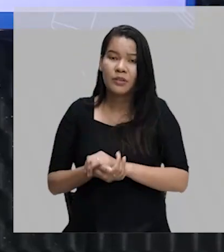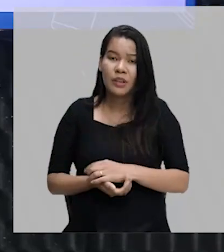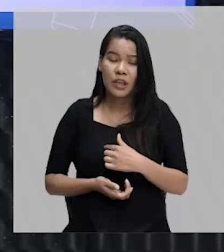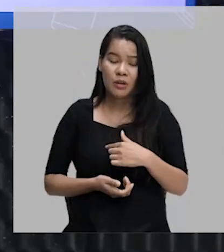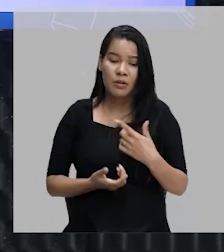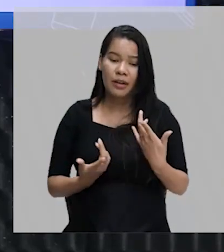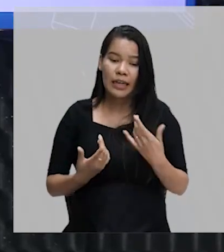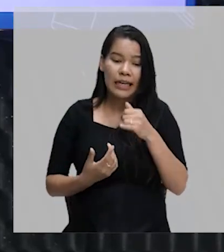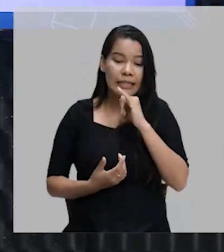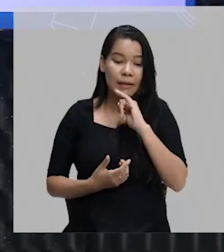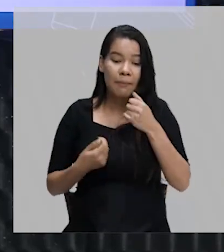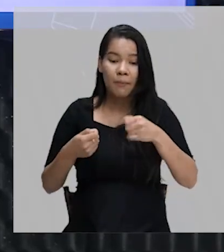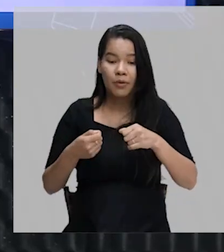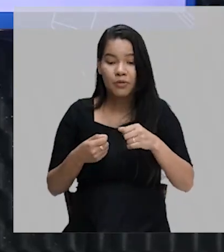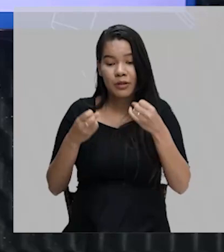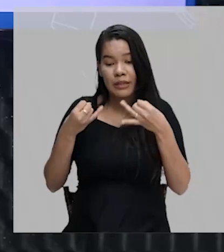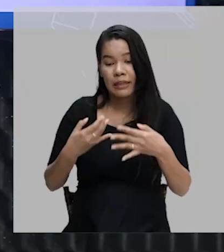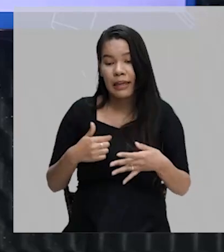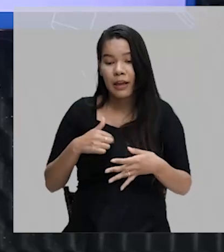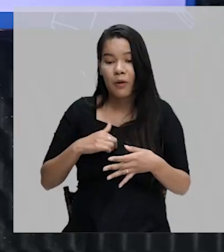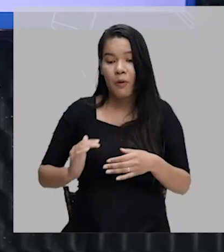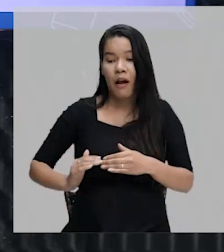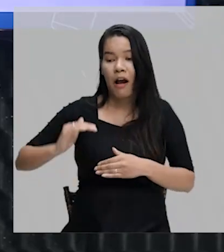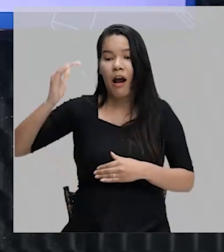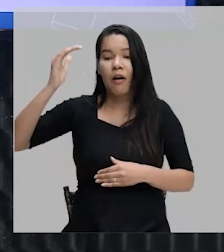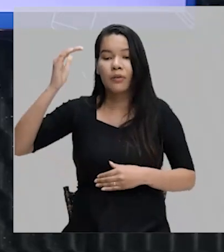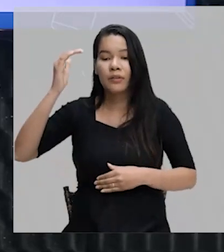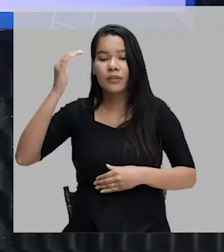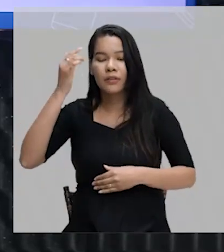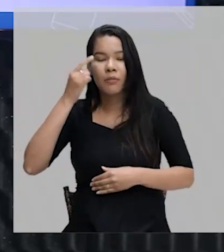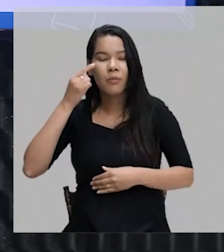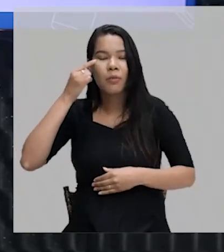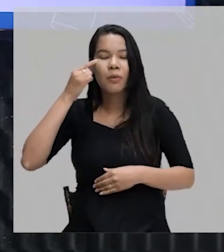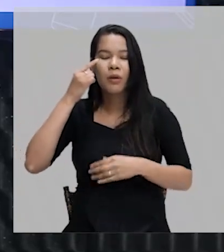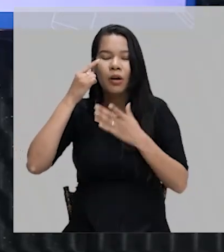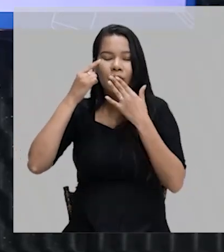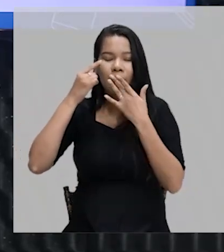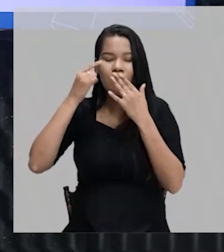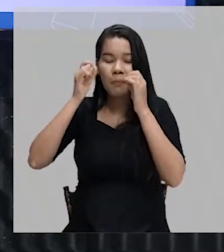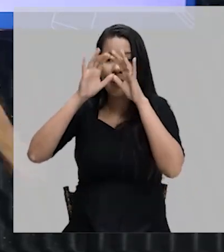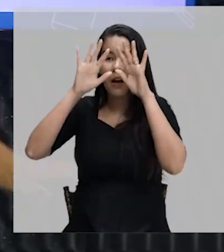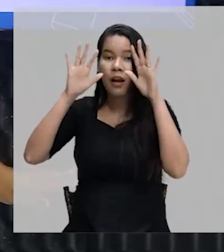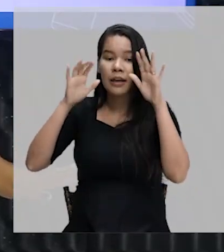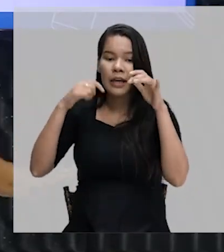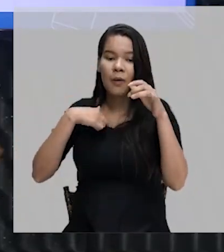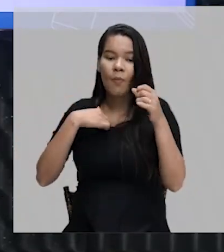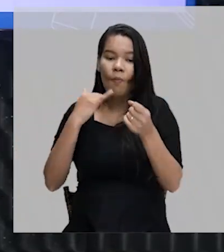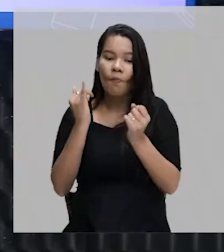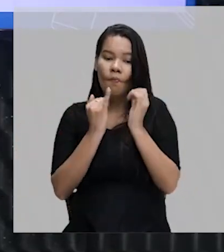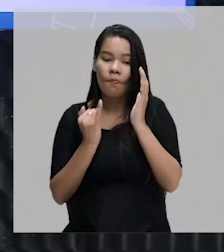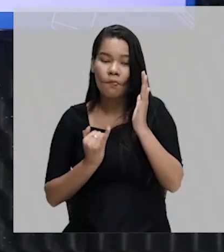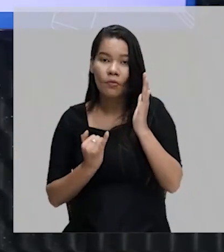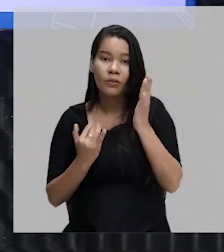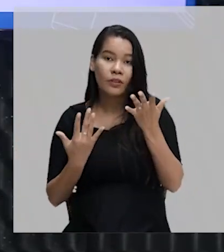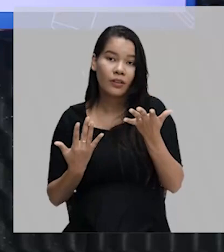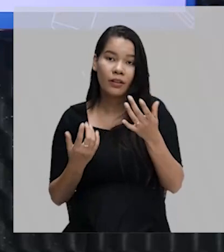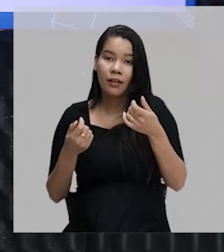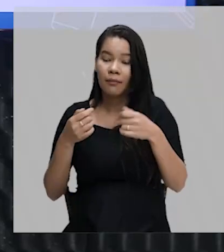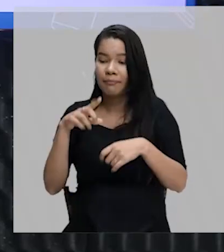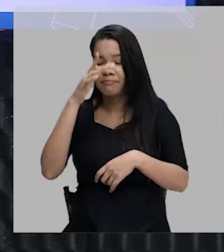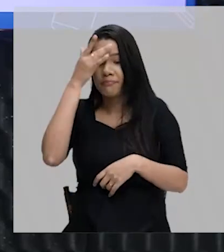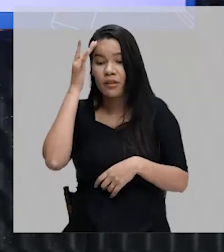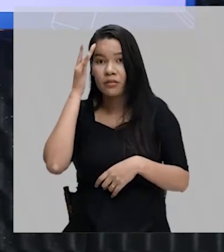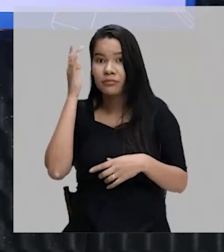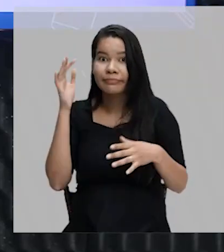dizer que eu sou alta, tenho os olhos claros, né? Sou magra, né? E a pessoa do